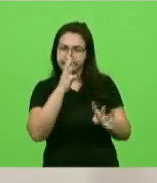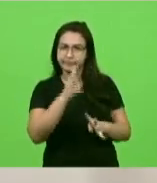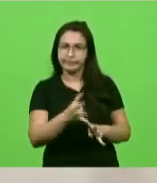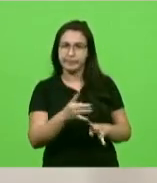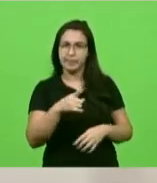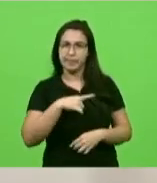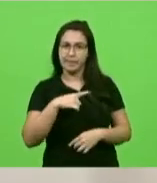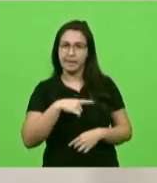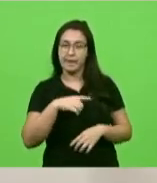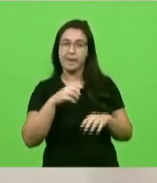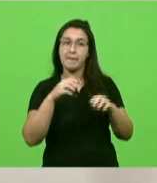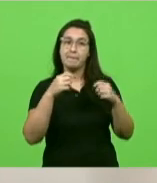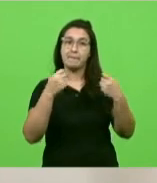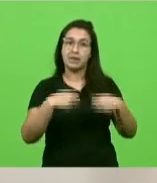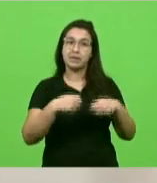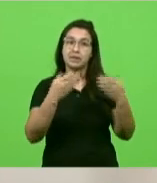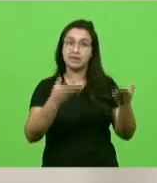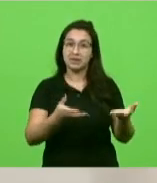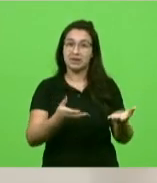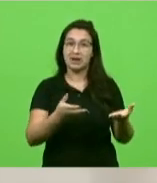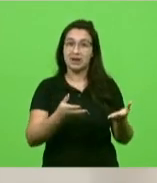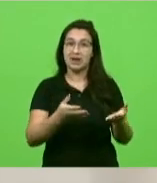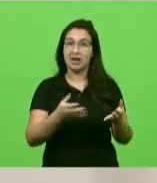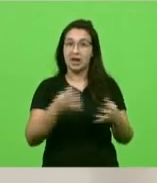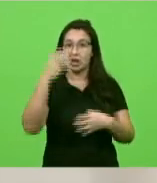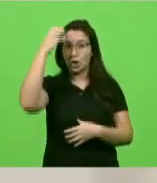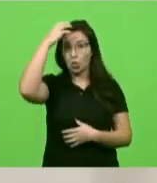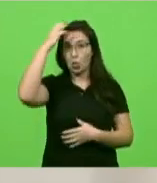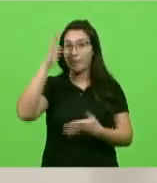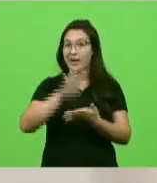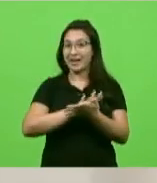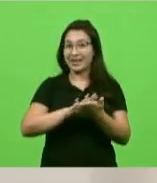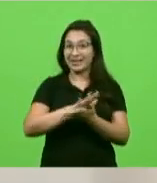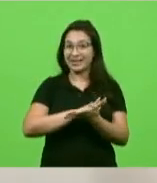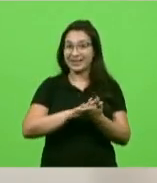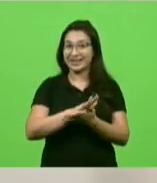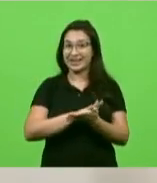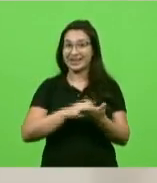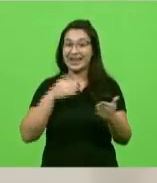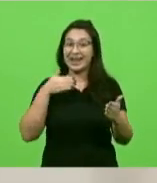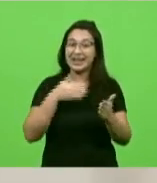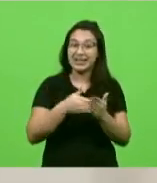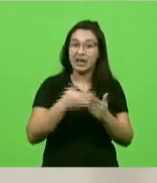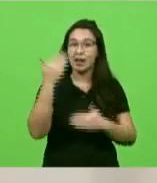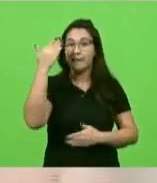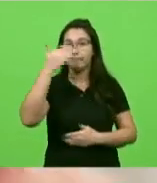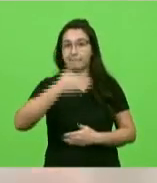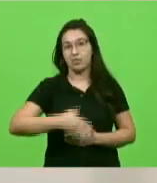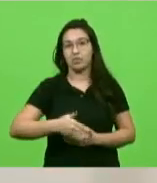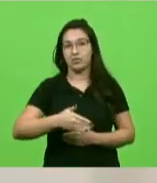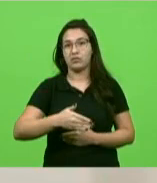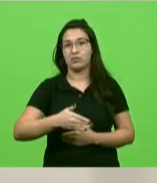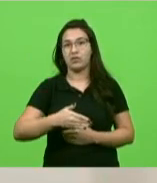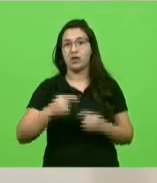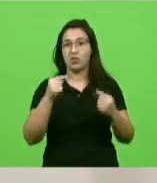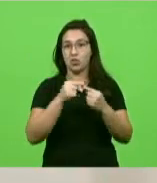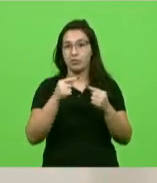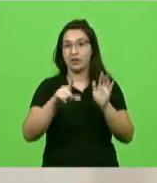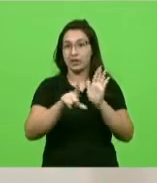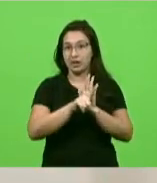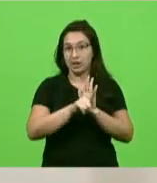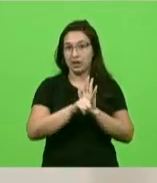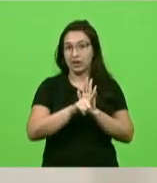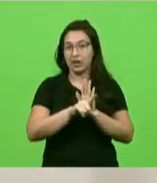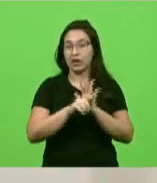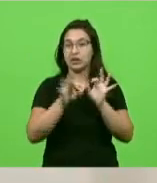presumido inocente até que sua culpabilidade tenha sido provada de acordo com a lei, em